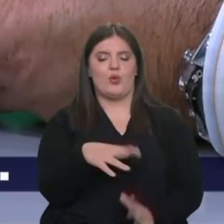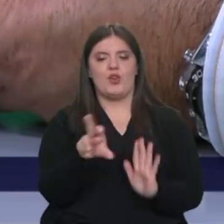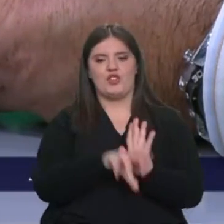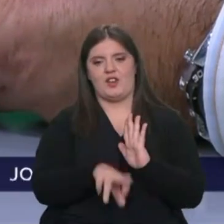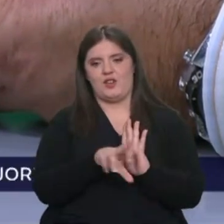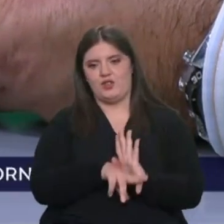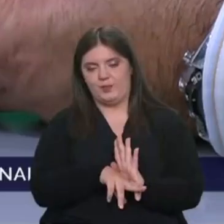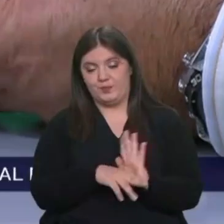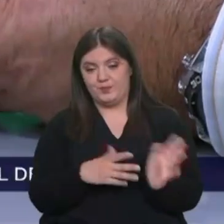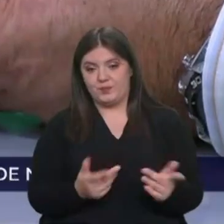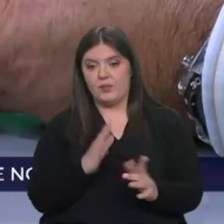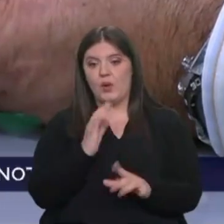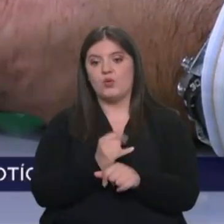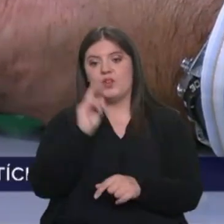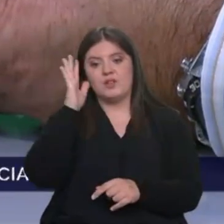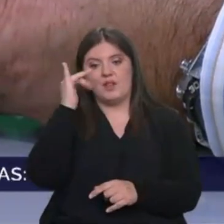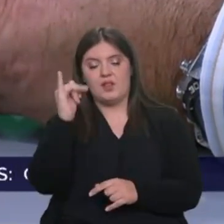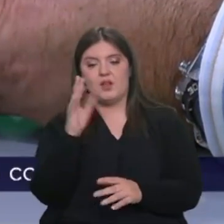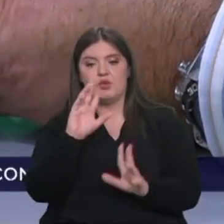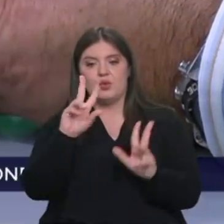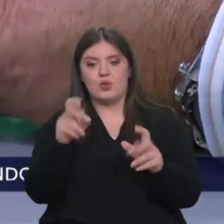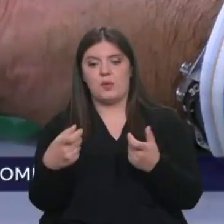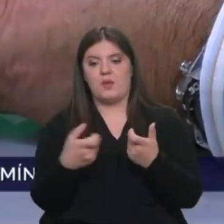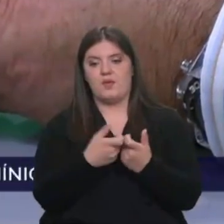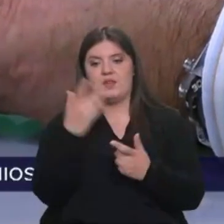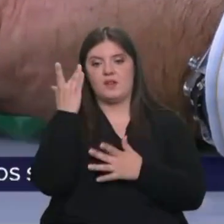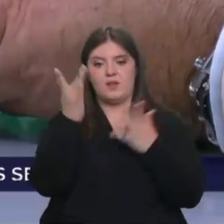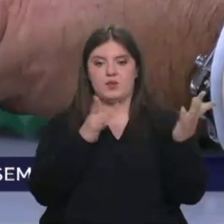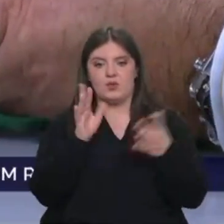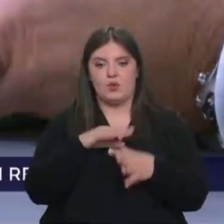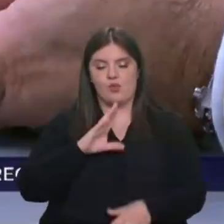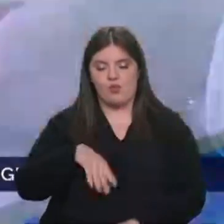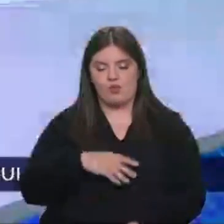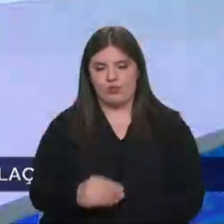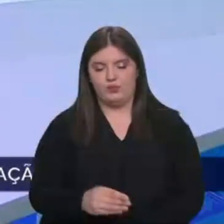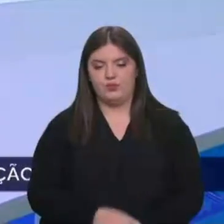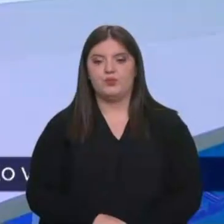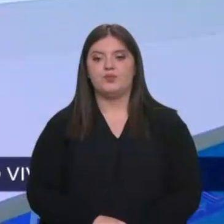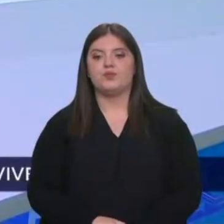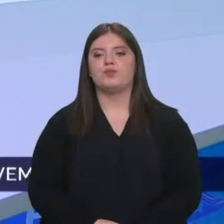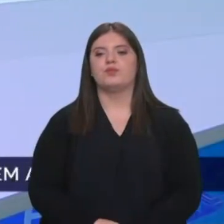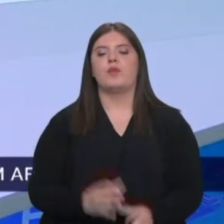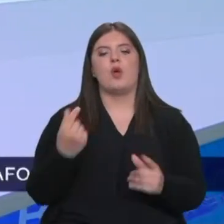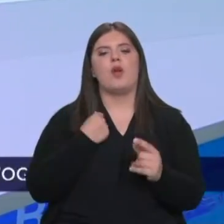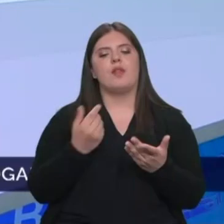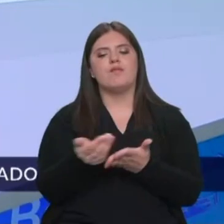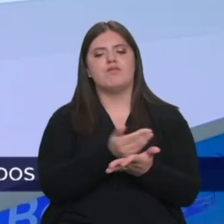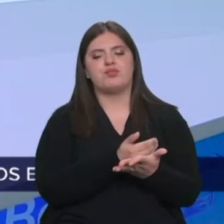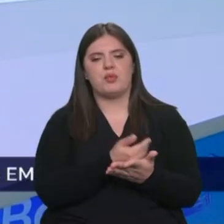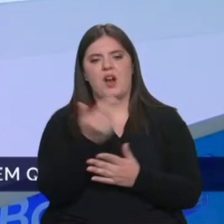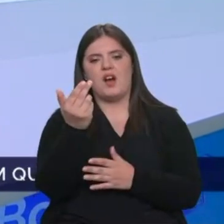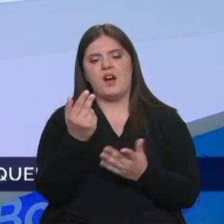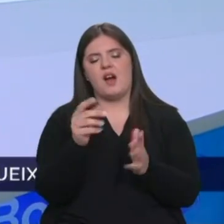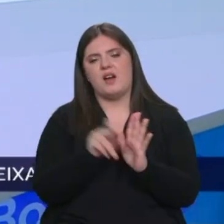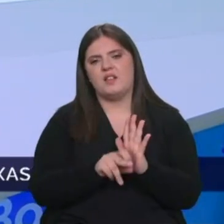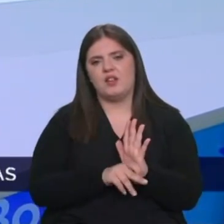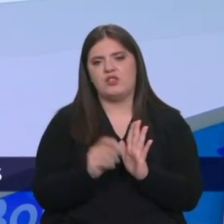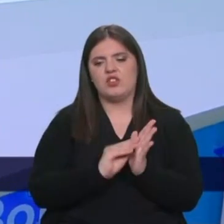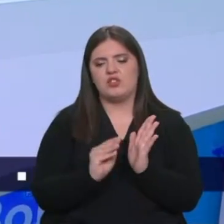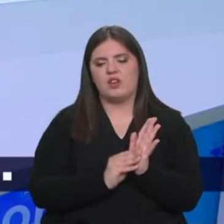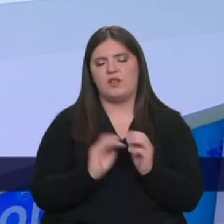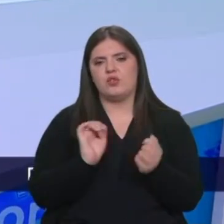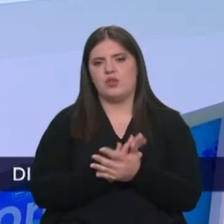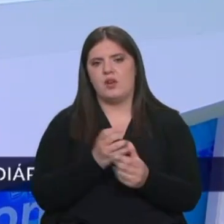regras. E outras ideias sobre a física, filosofia e o mundo. É um conjunto de recolhas de vários artigos que ele escreveu para vários jornais,